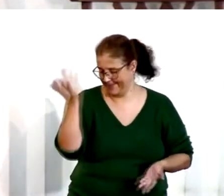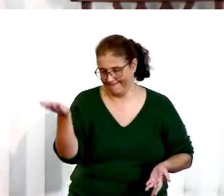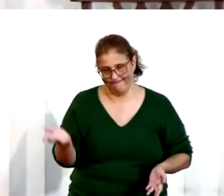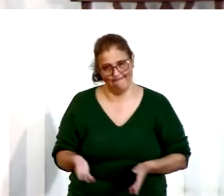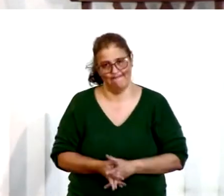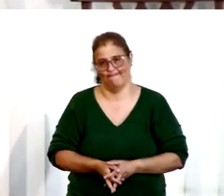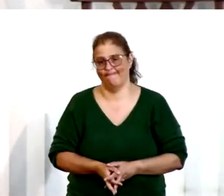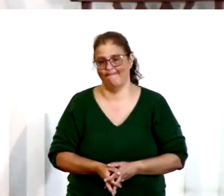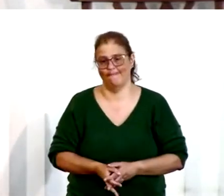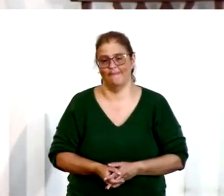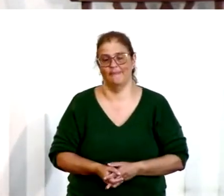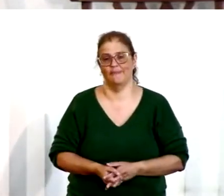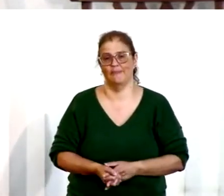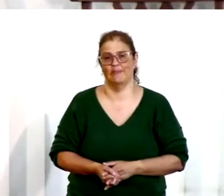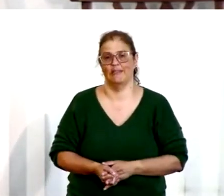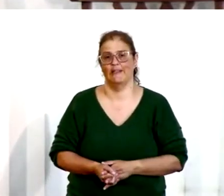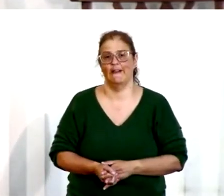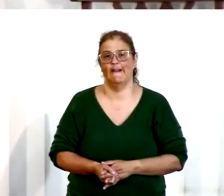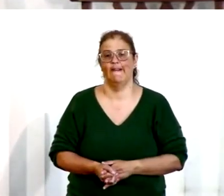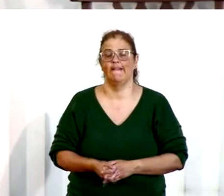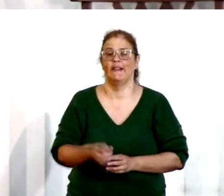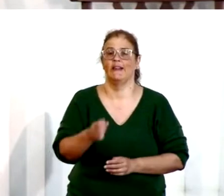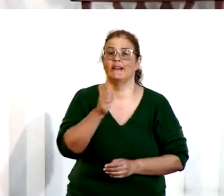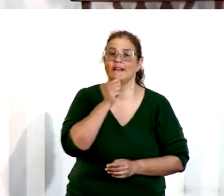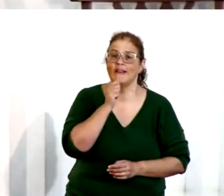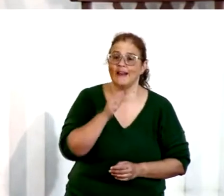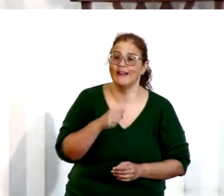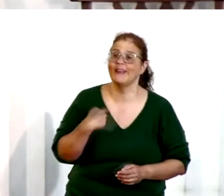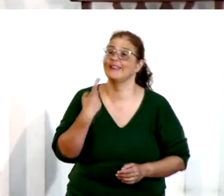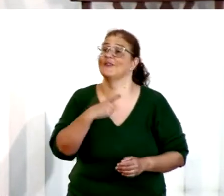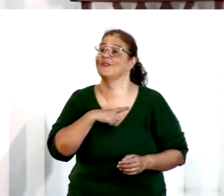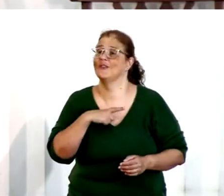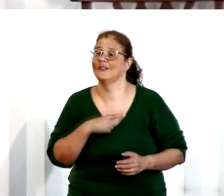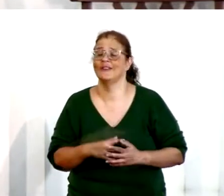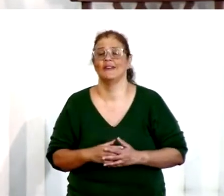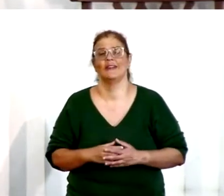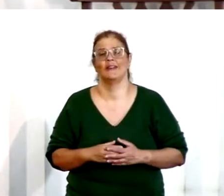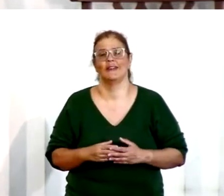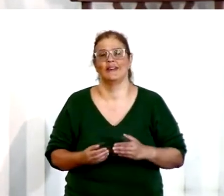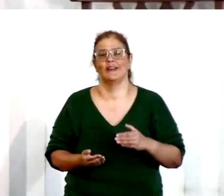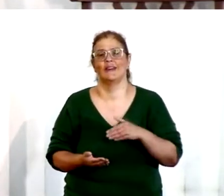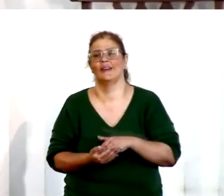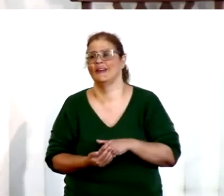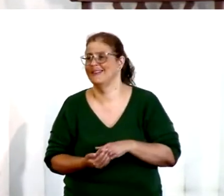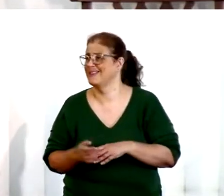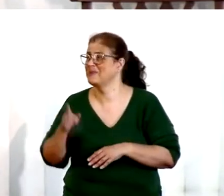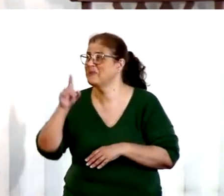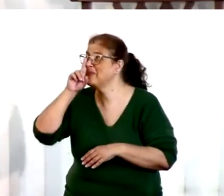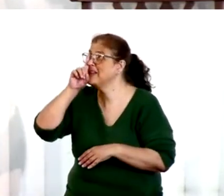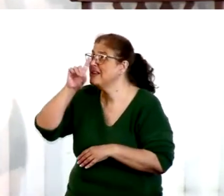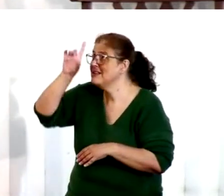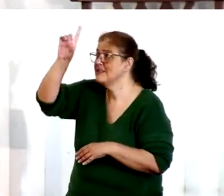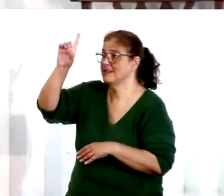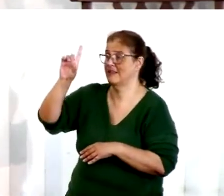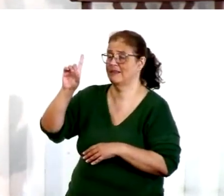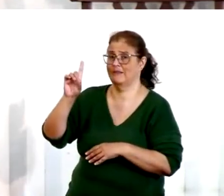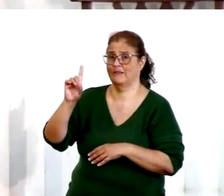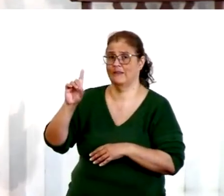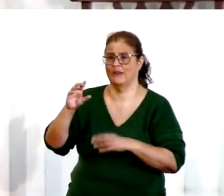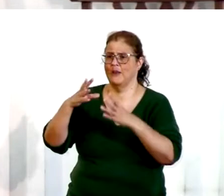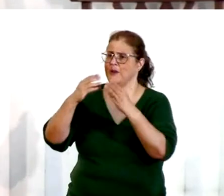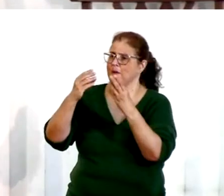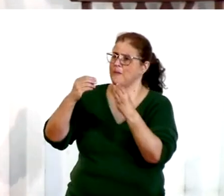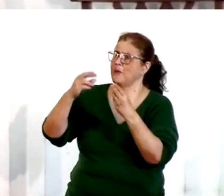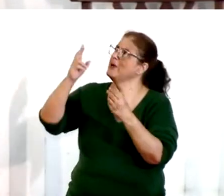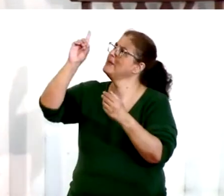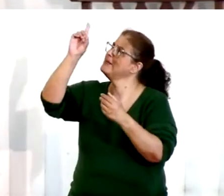A gente ainda duvidou de Deus, a gente ainda está duvidando de Deus, e a gente vai continuar duvidando de Deus se alguma coisa muito poderosa